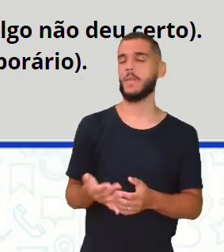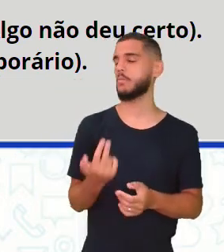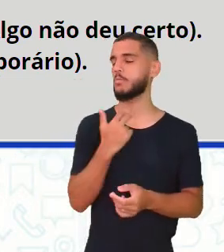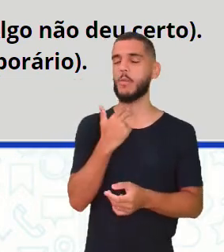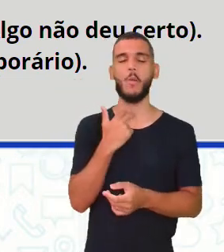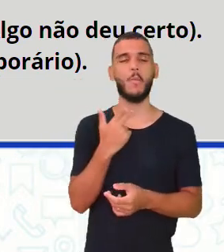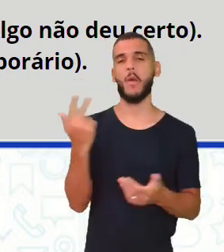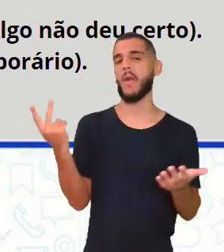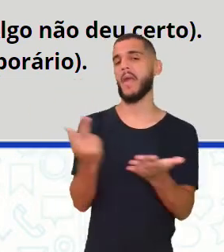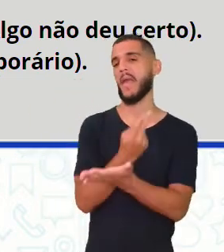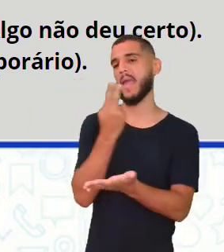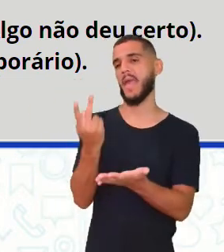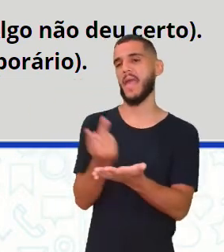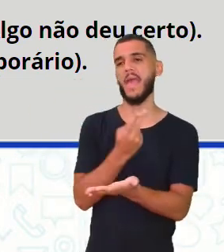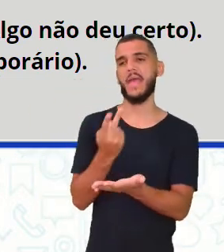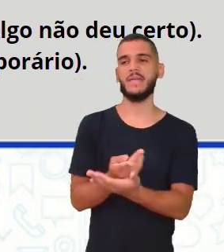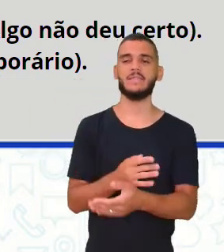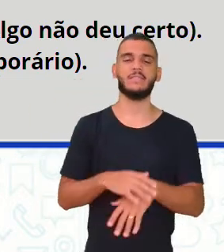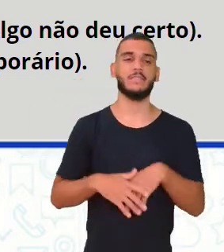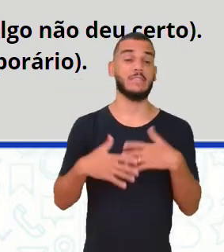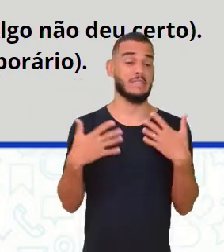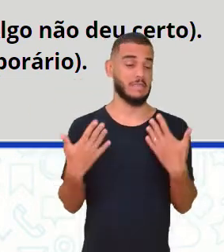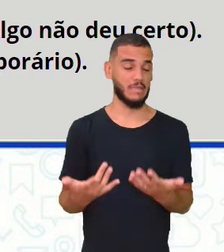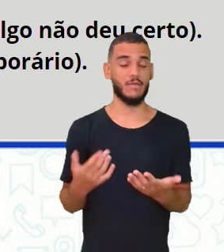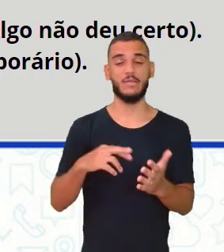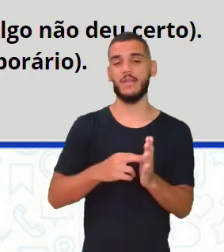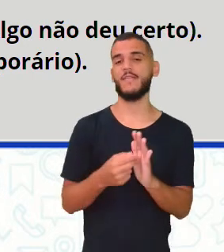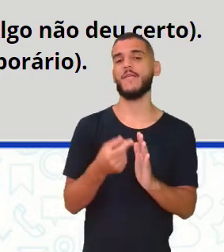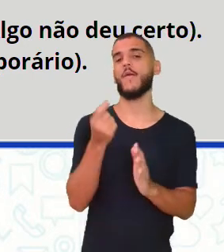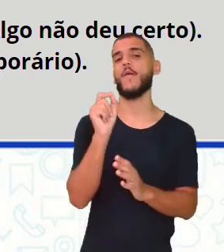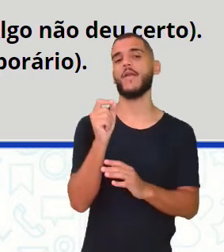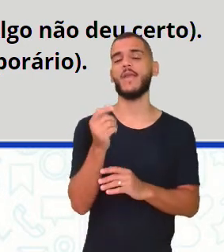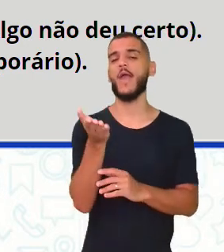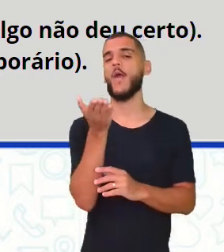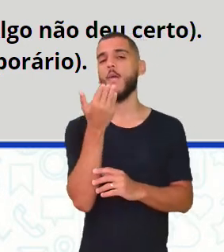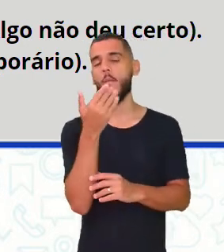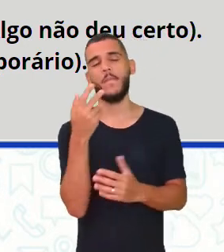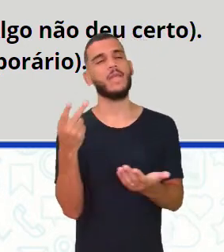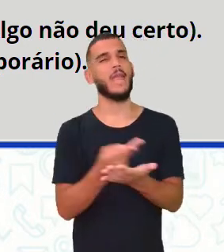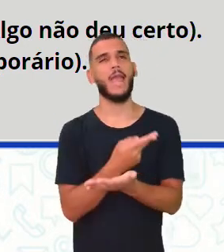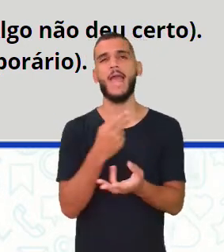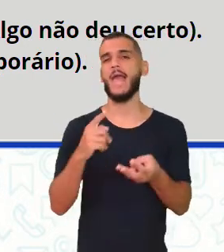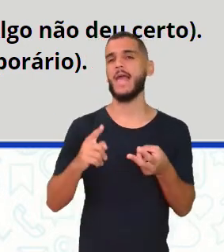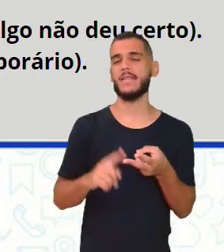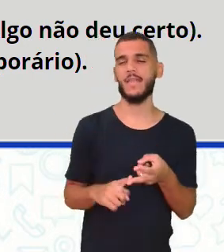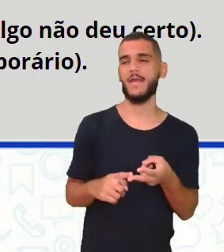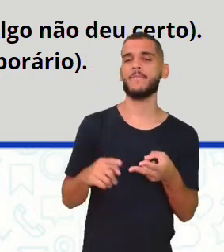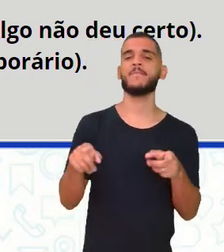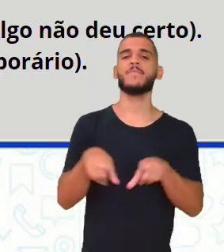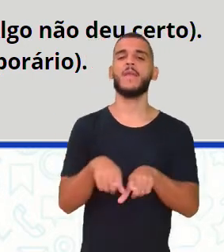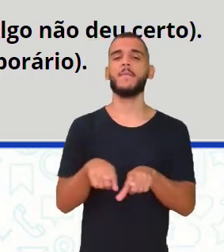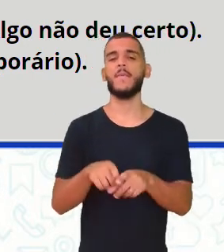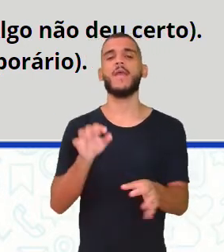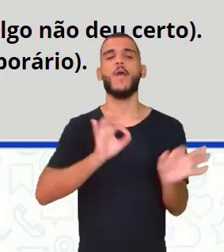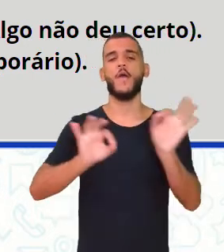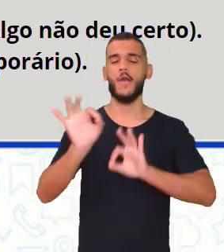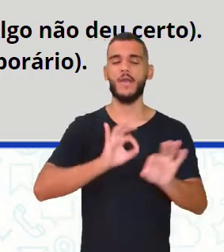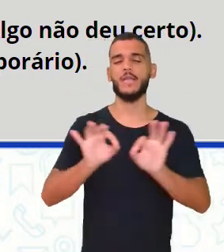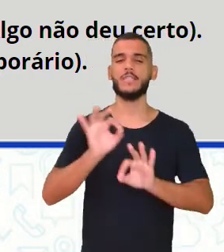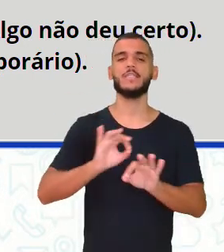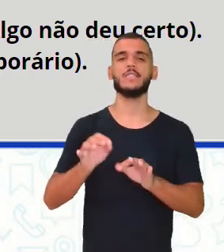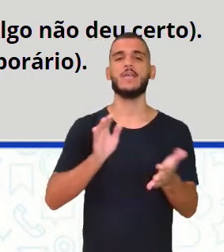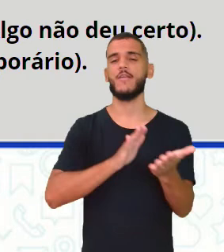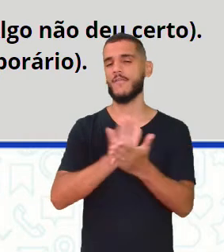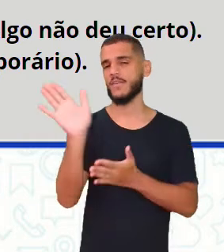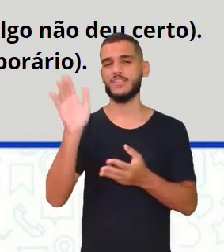vai dar, não é? Isso é quando se faz uma comida e a receita deu errada, isso é quando está planejando ir para algum lugar e